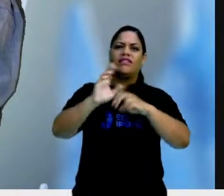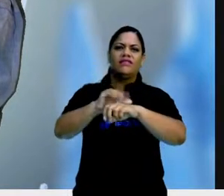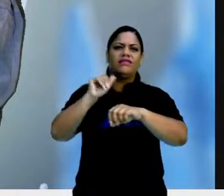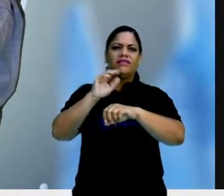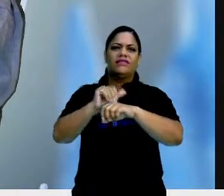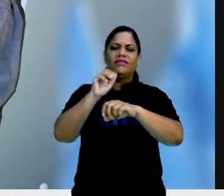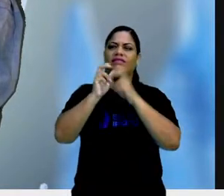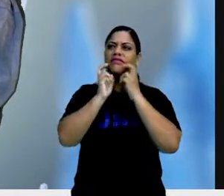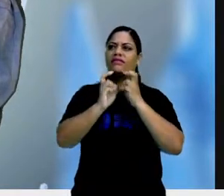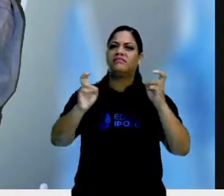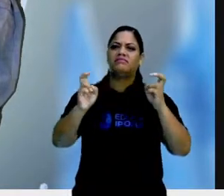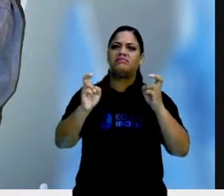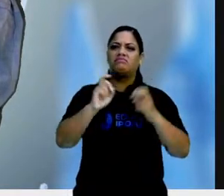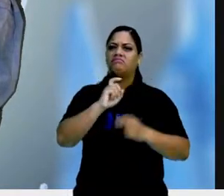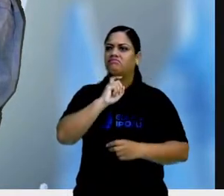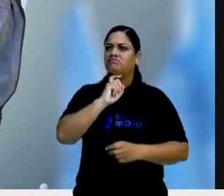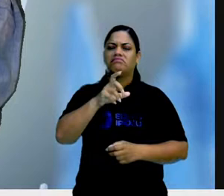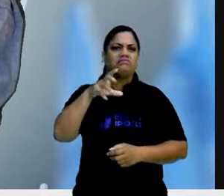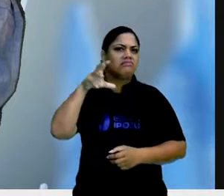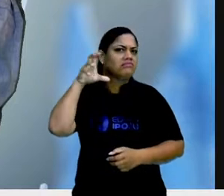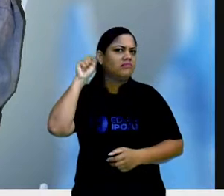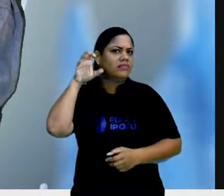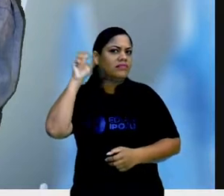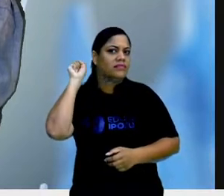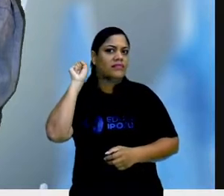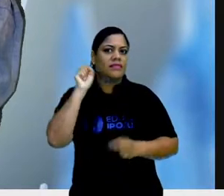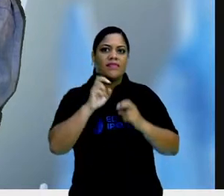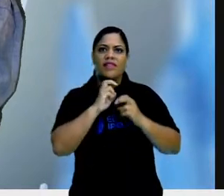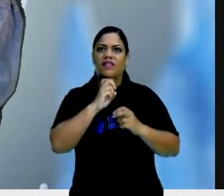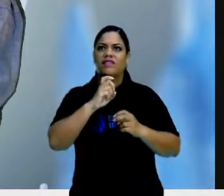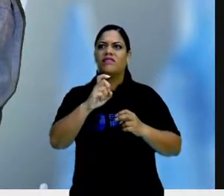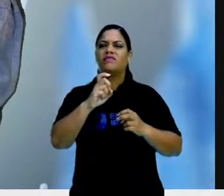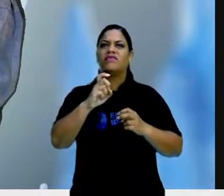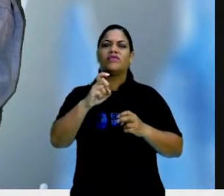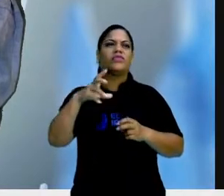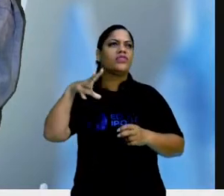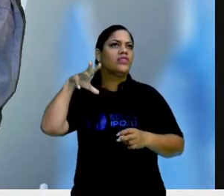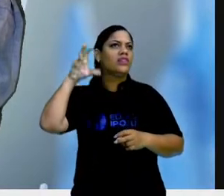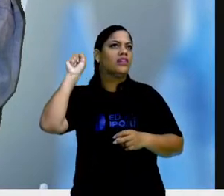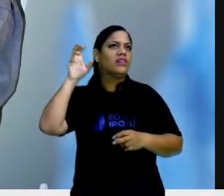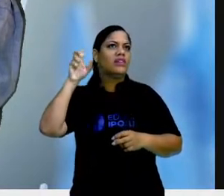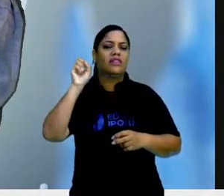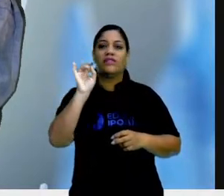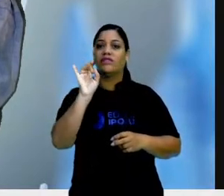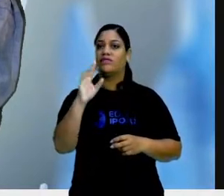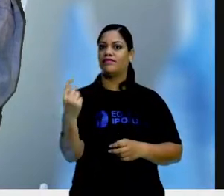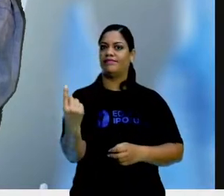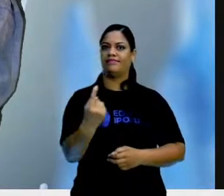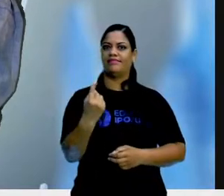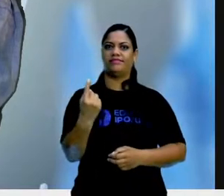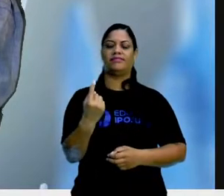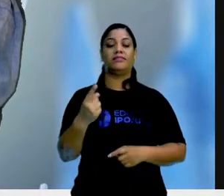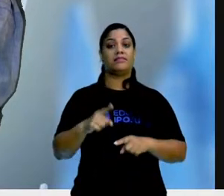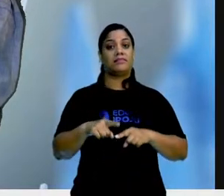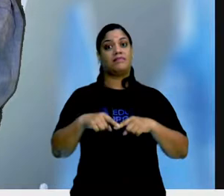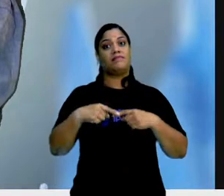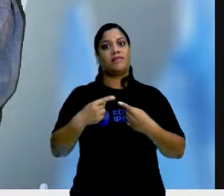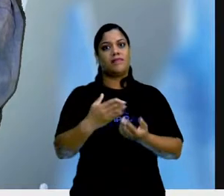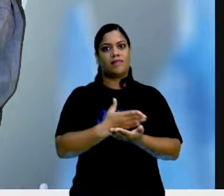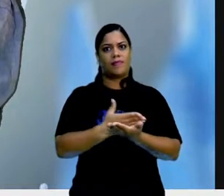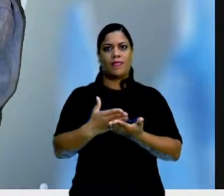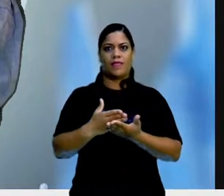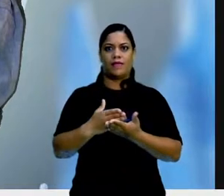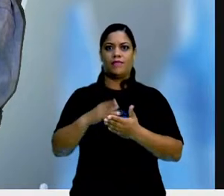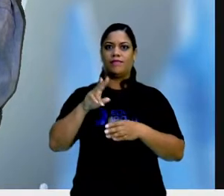chamar, mas ninguém lhe ouvia. A sua voz ecoava no castelo. Mas ela aí começou a